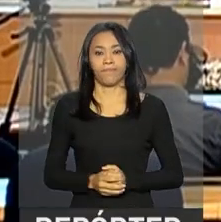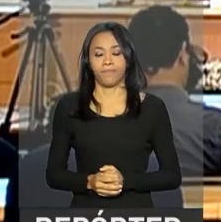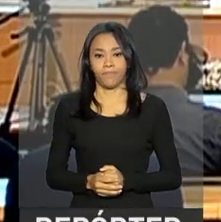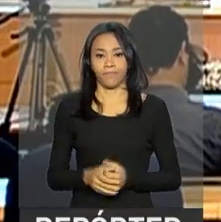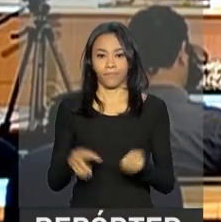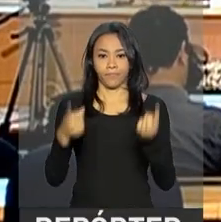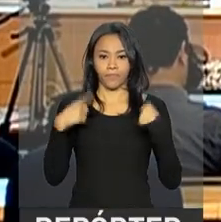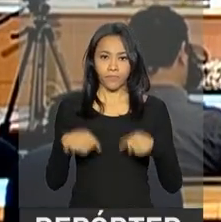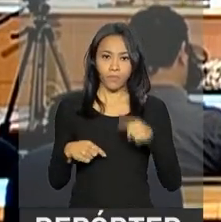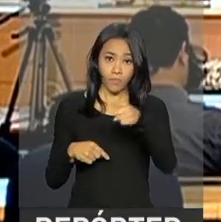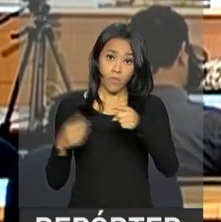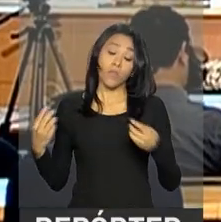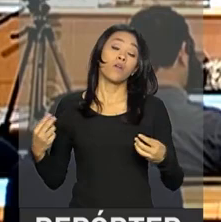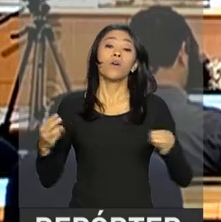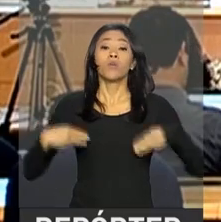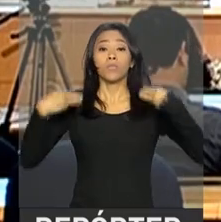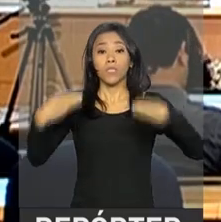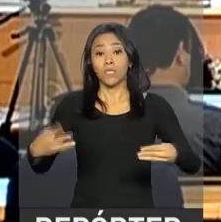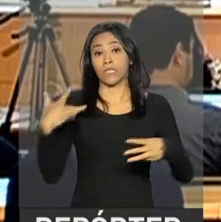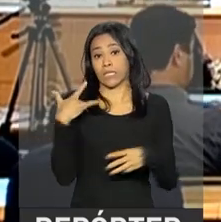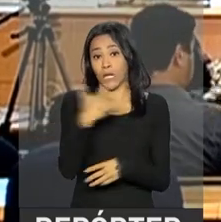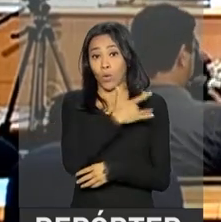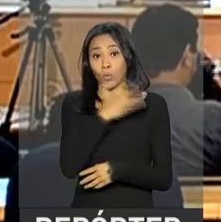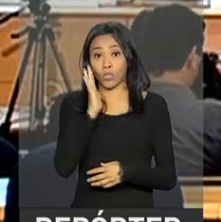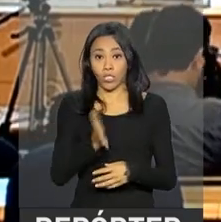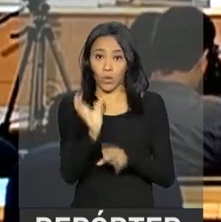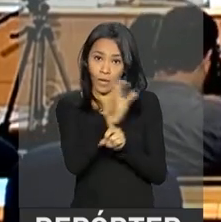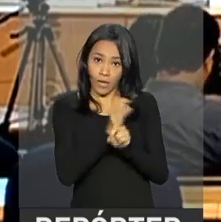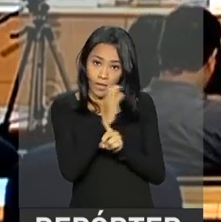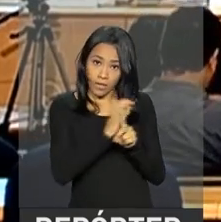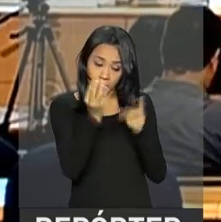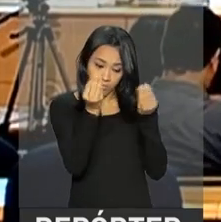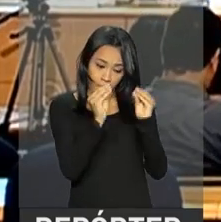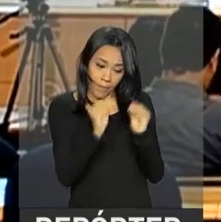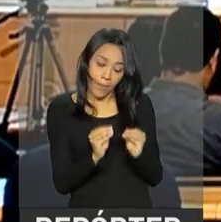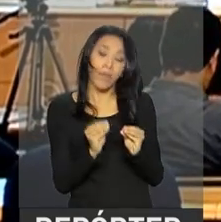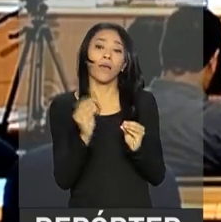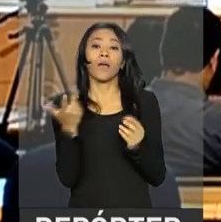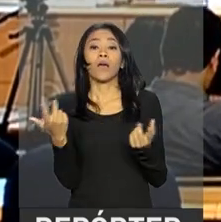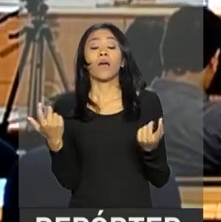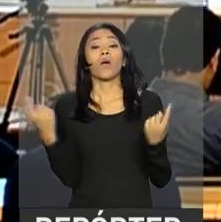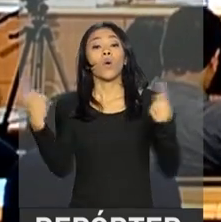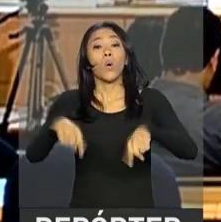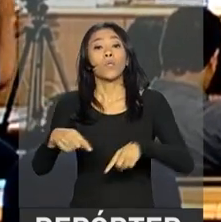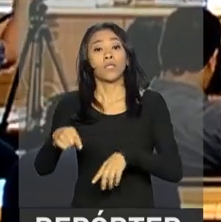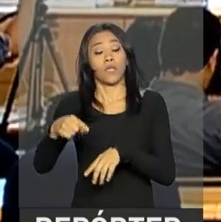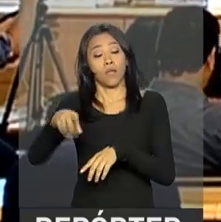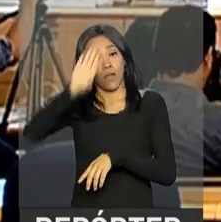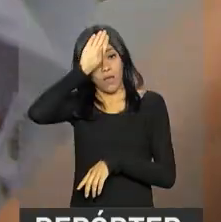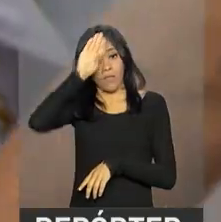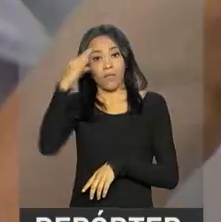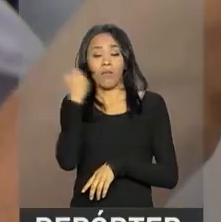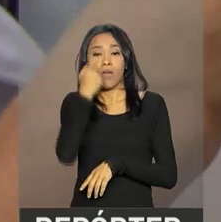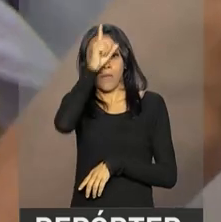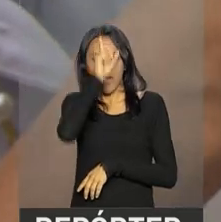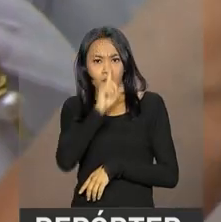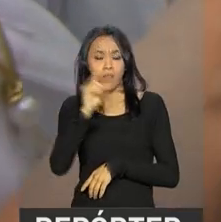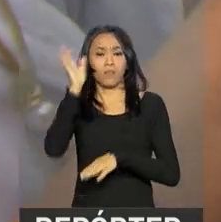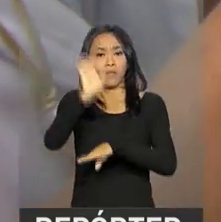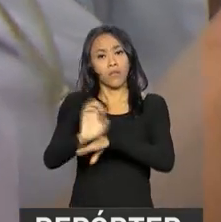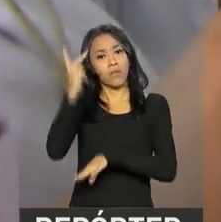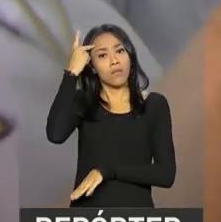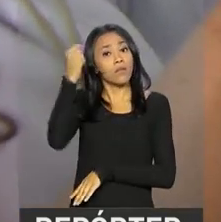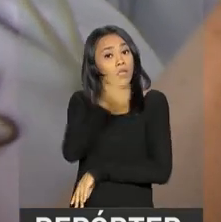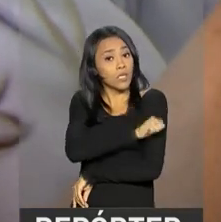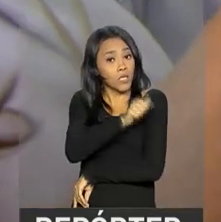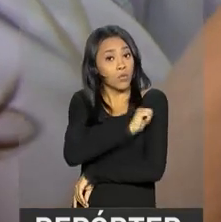O Ministério da Saúde atualizou os dados da vacinação fracionada contra a febre amarela em São Paulo e no Rio de Janeiro, que começaram a